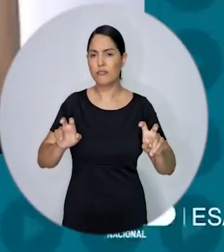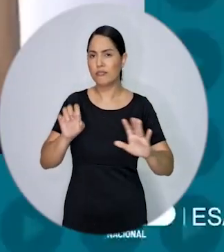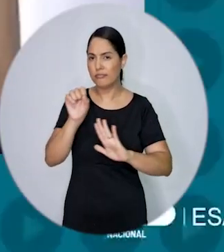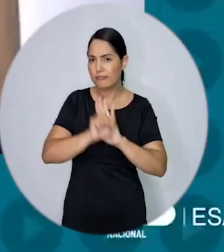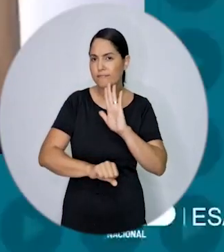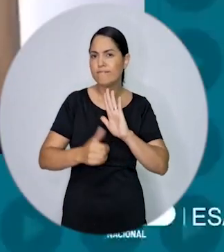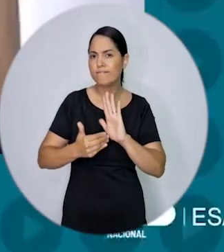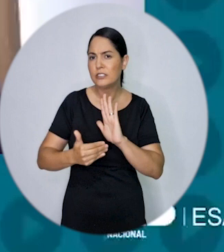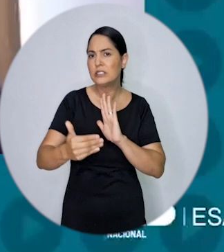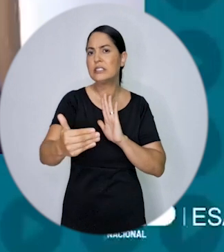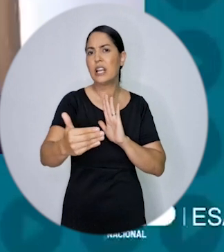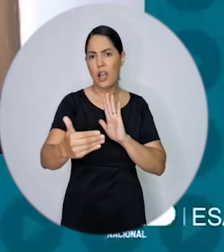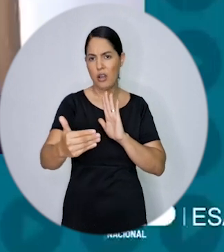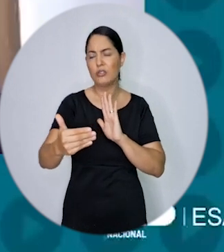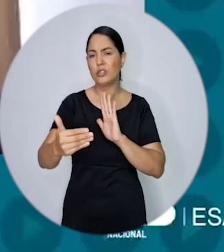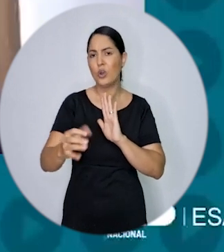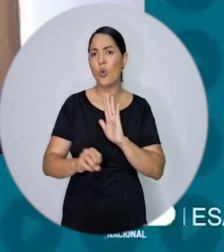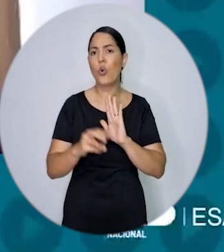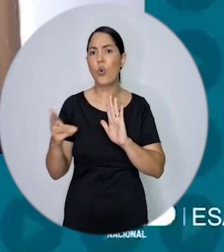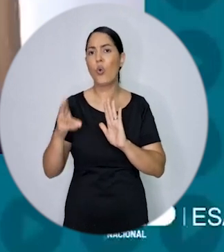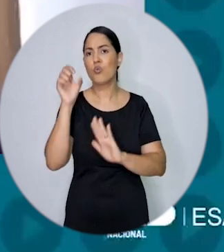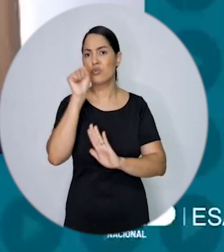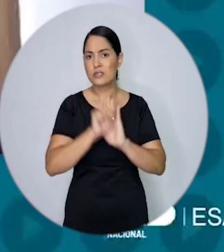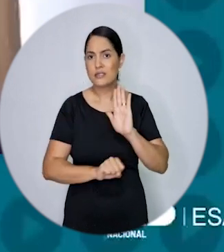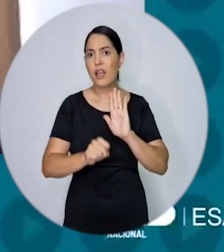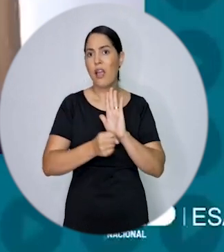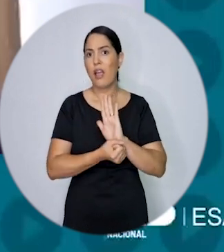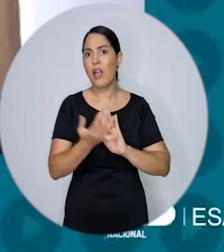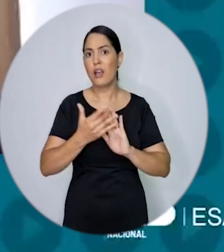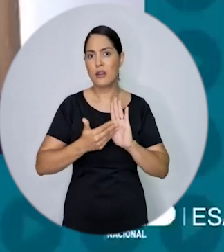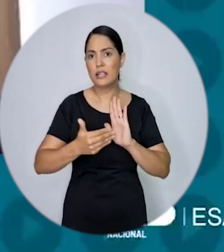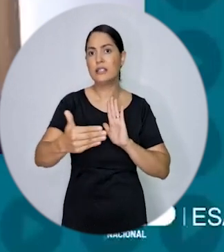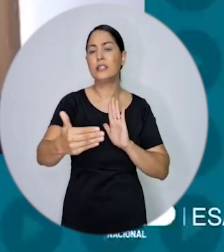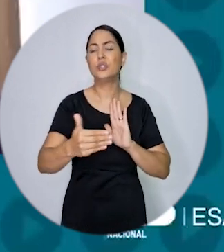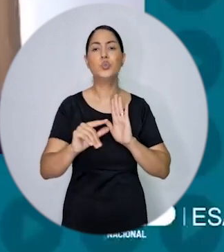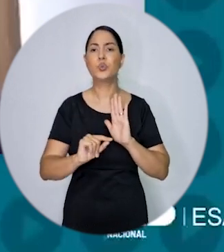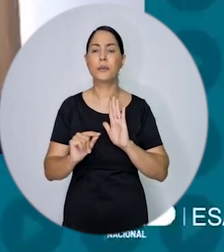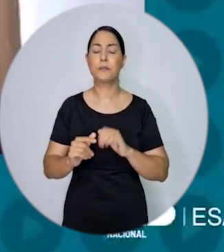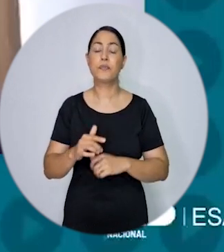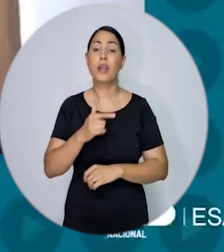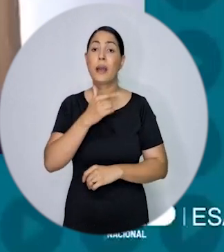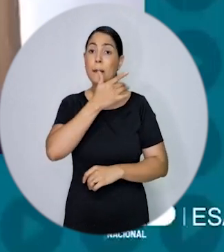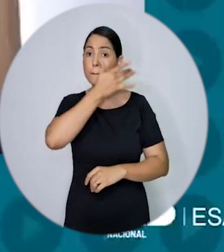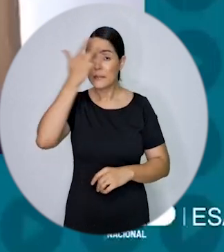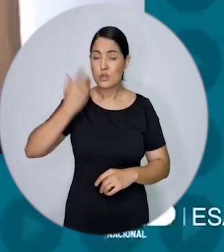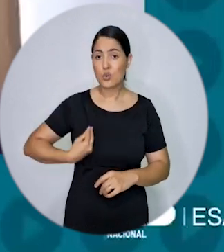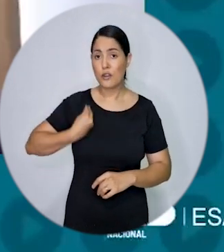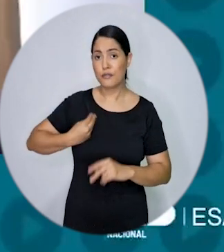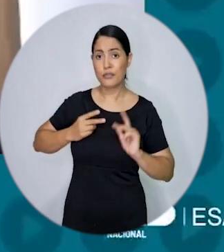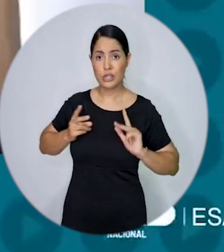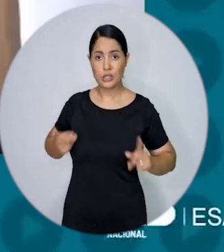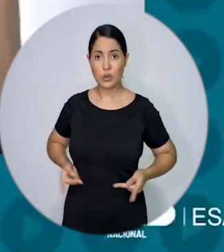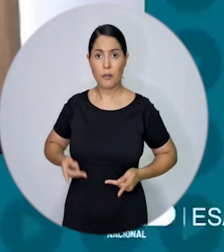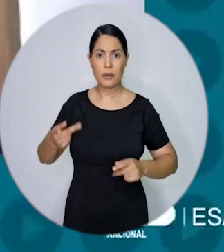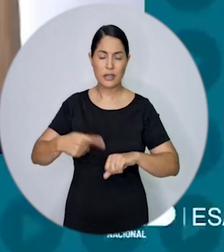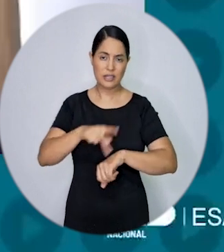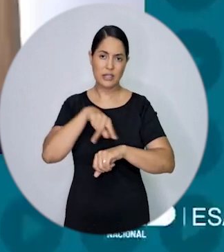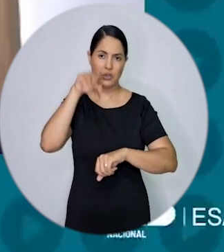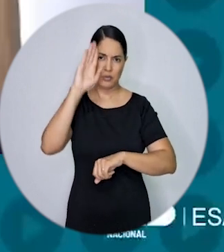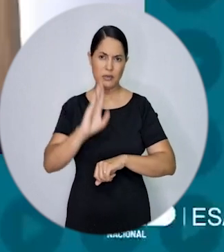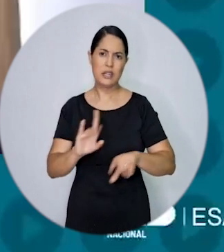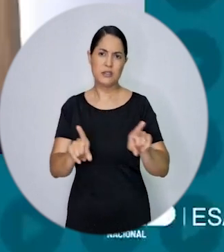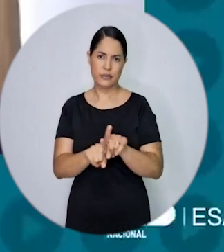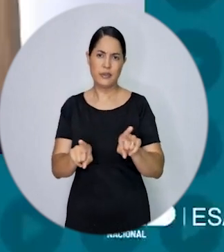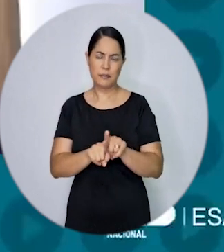de século, né, ou até início de séculos, né, a humanidade, e sobretudo aqui no nosso país